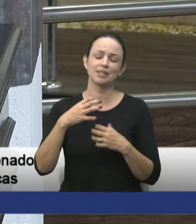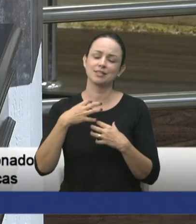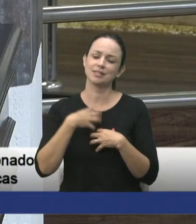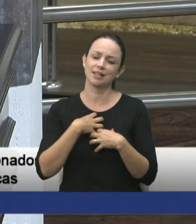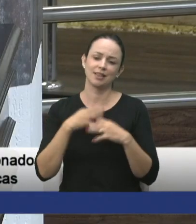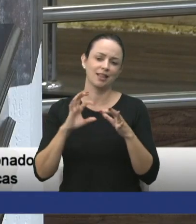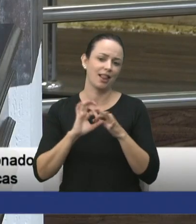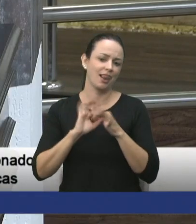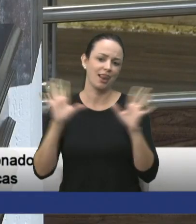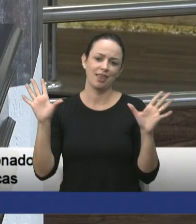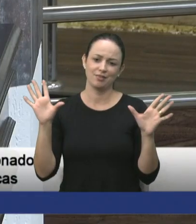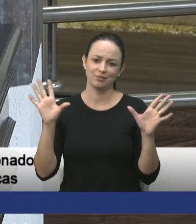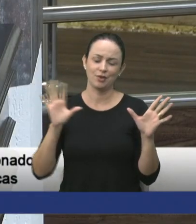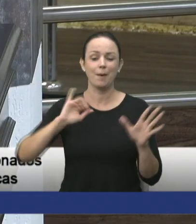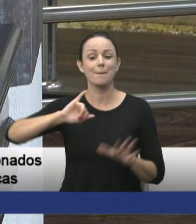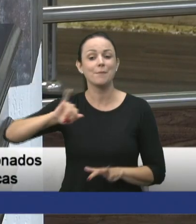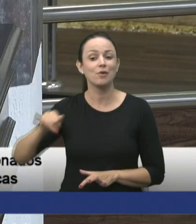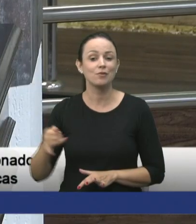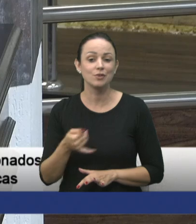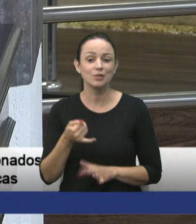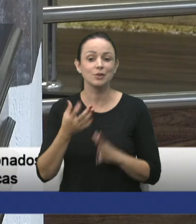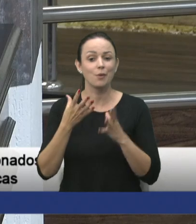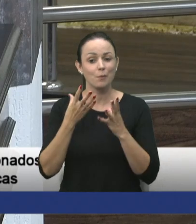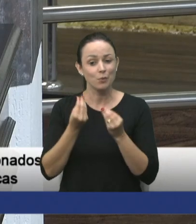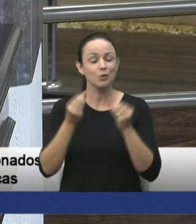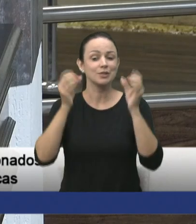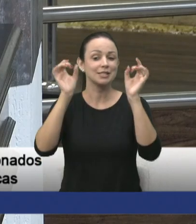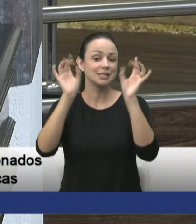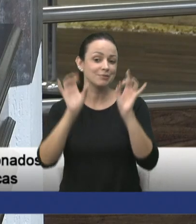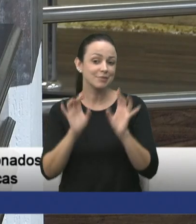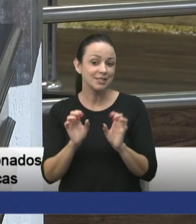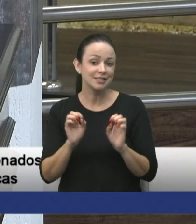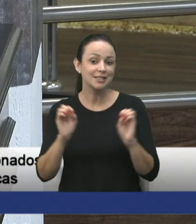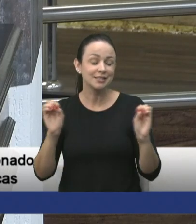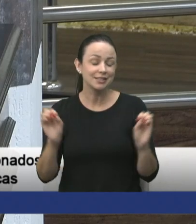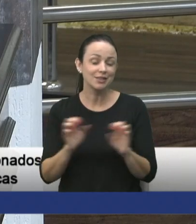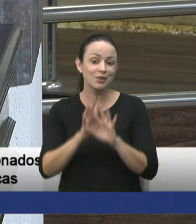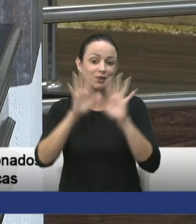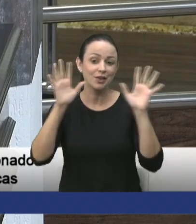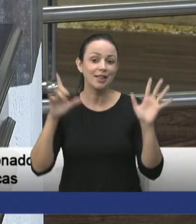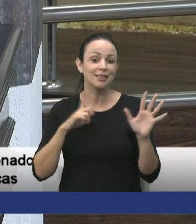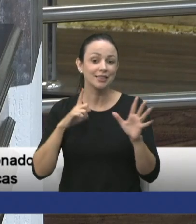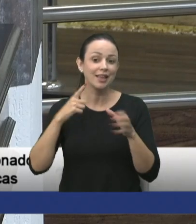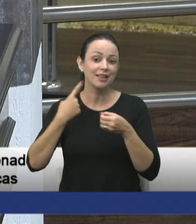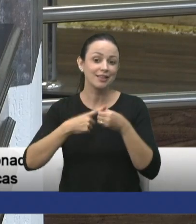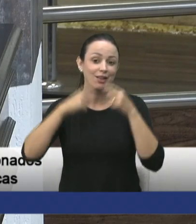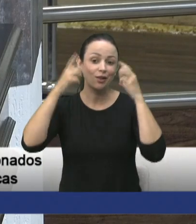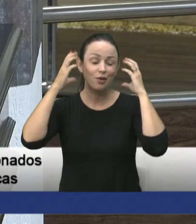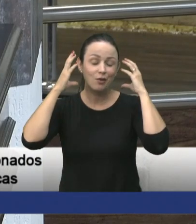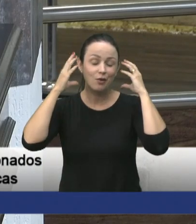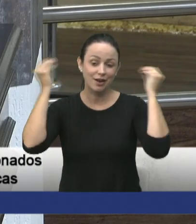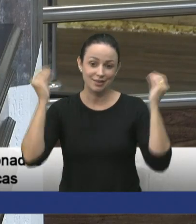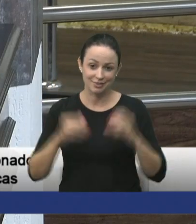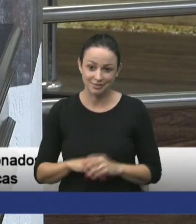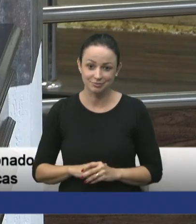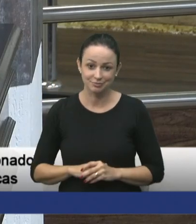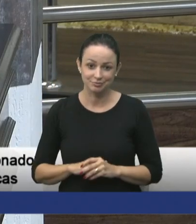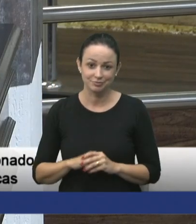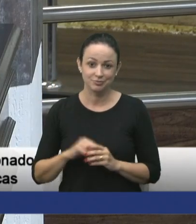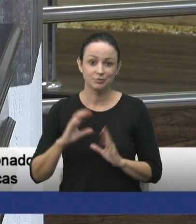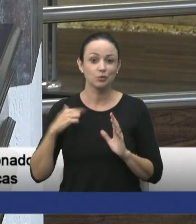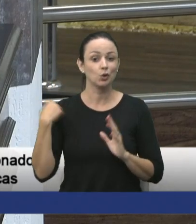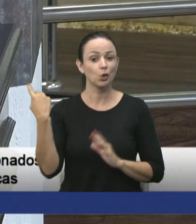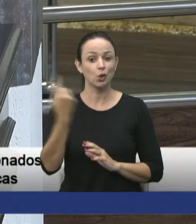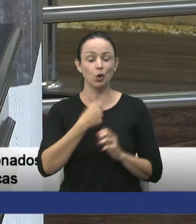para aproveitar as coisas muito especiais e encantadoras que existem na Holanda. Estamos todos na